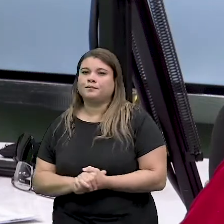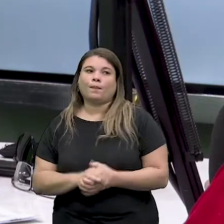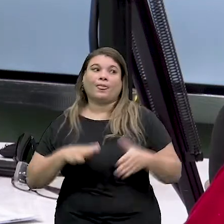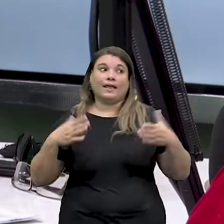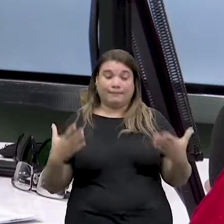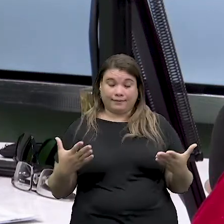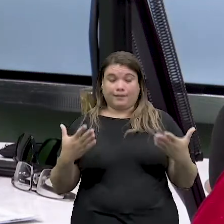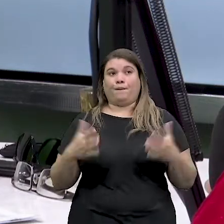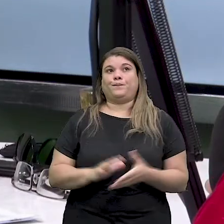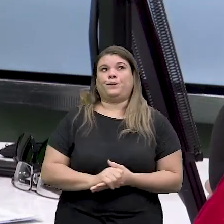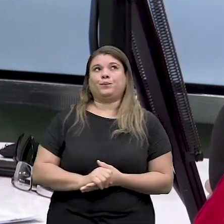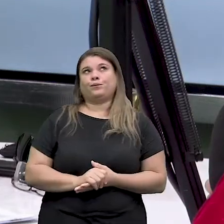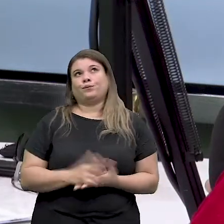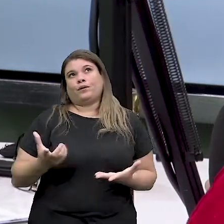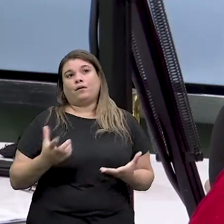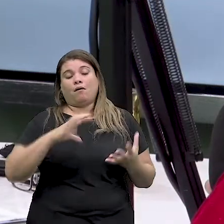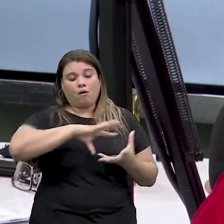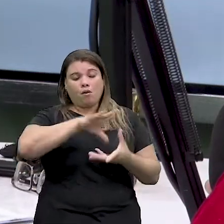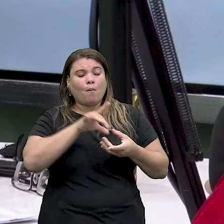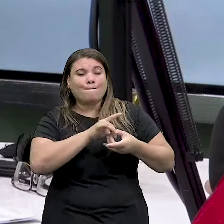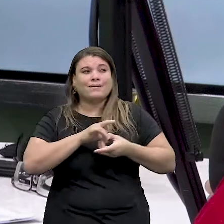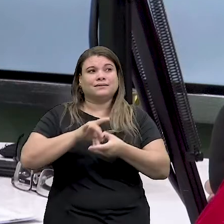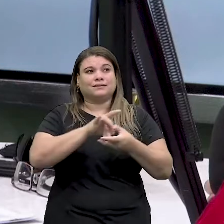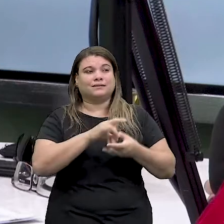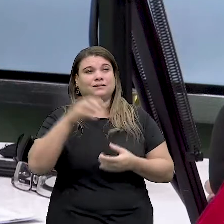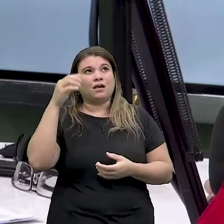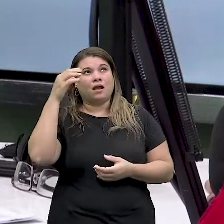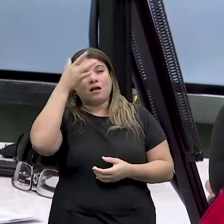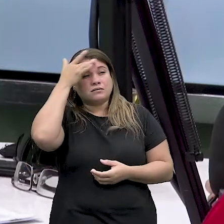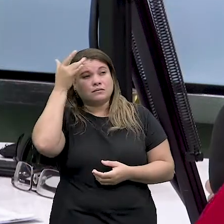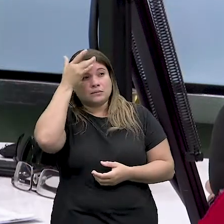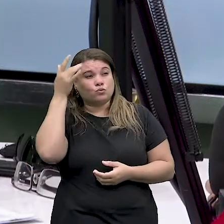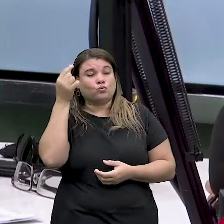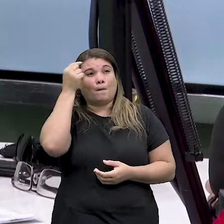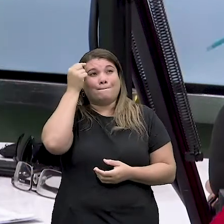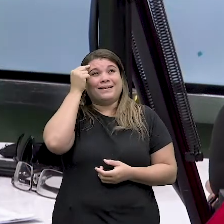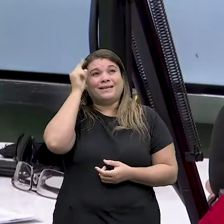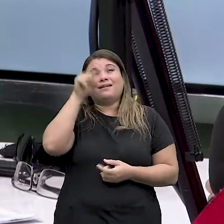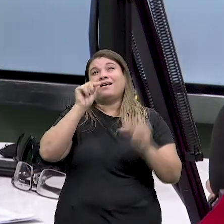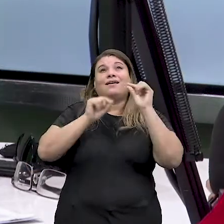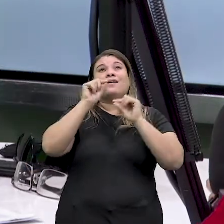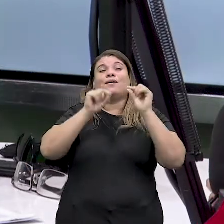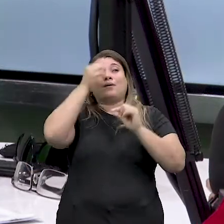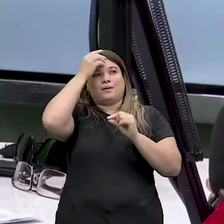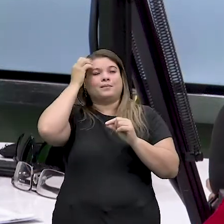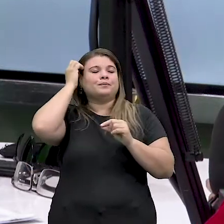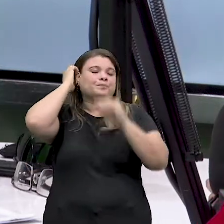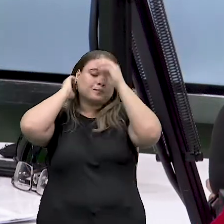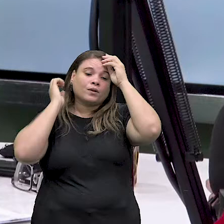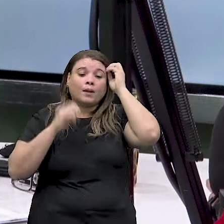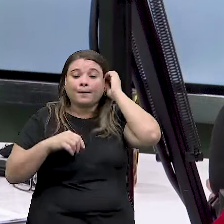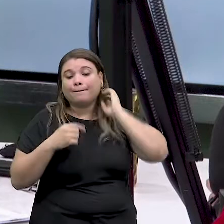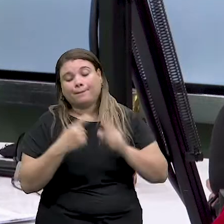pessoal chama de globalização? Existe um fenômeno que acompanha a sociedade humana desde muito